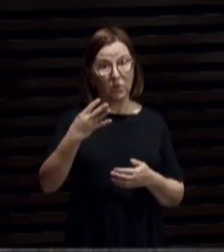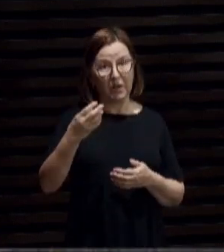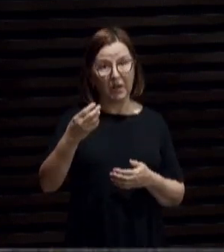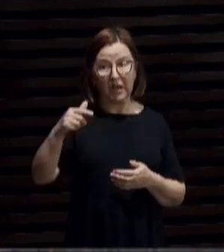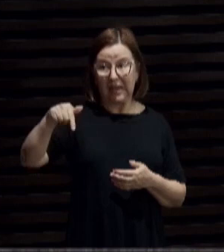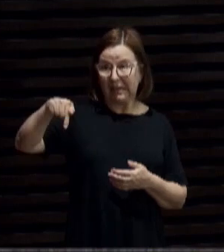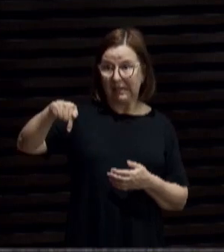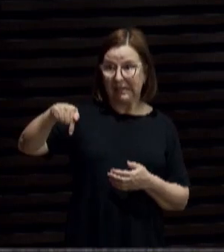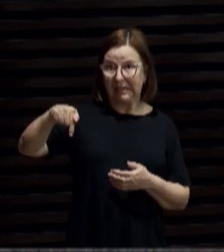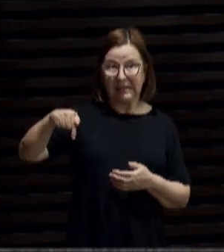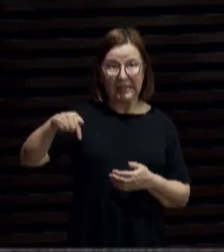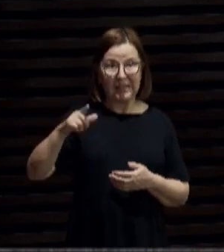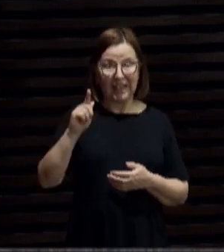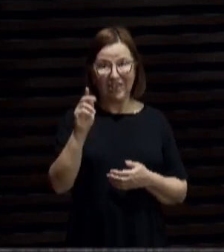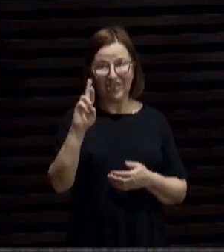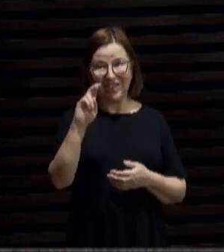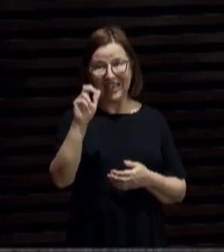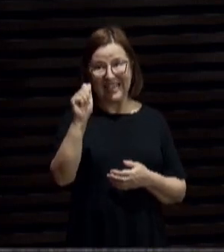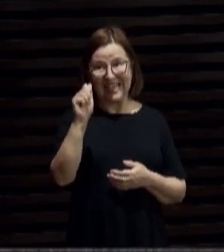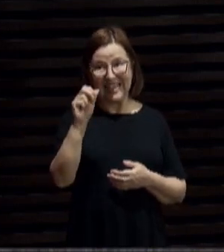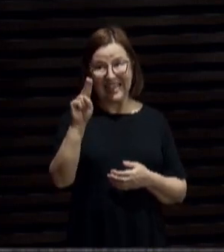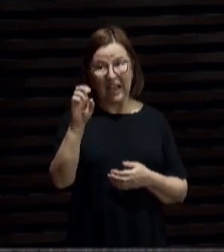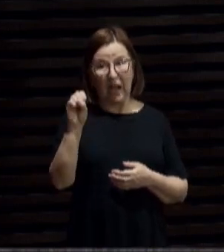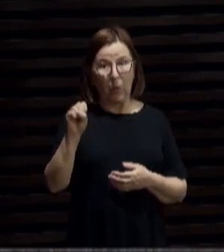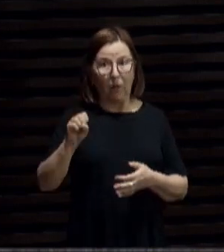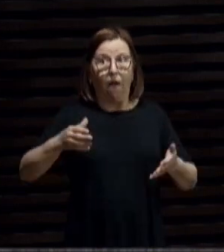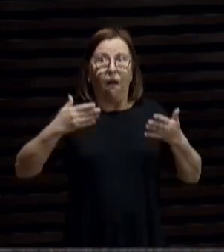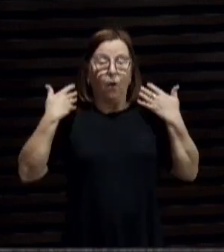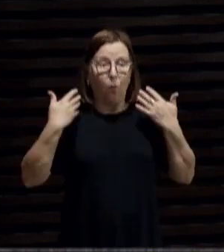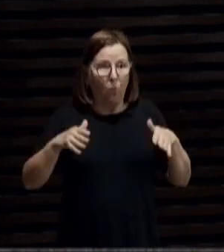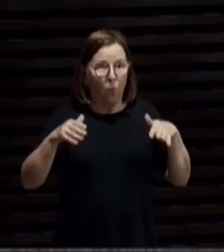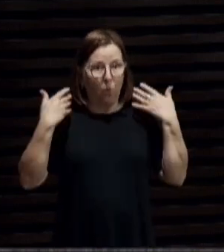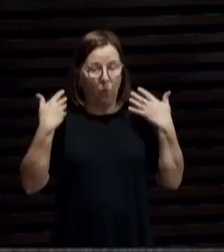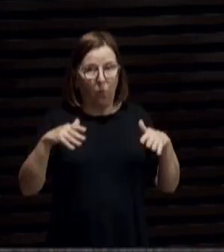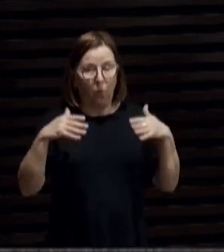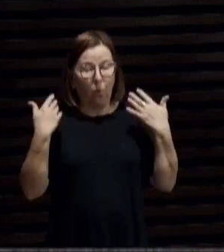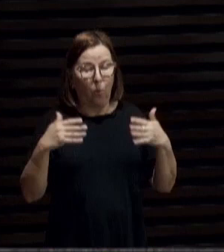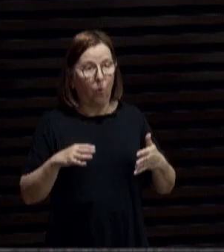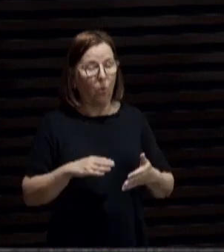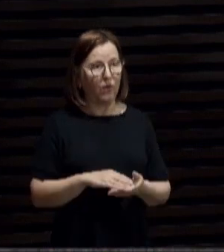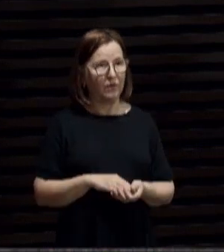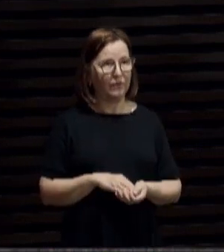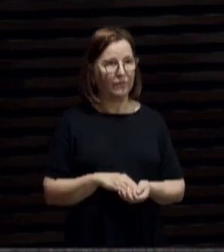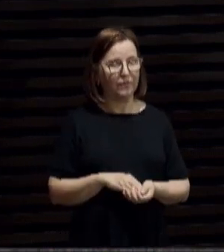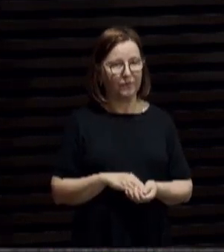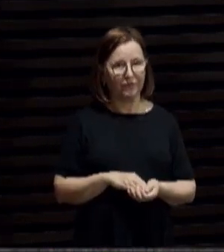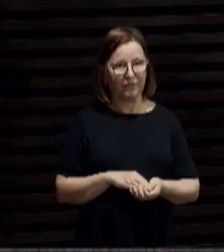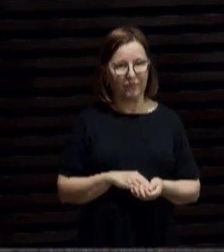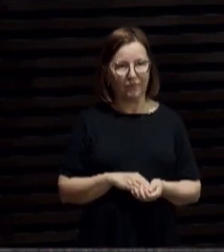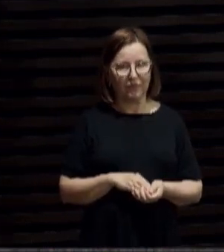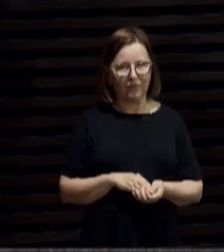47 graus. É quente lá é quente. É um buraco abaixo